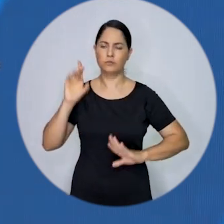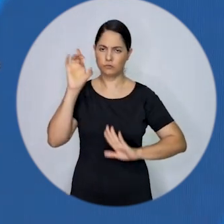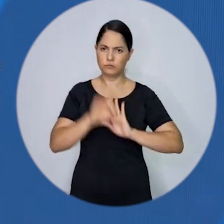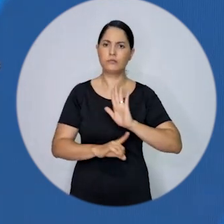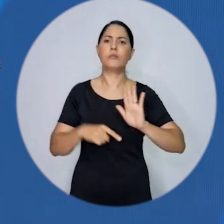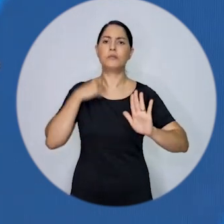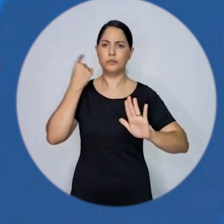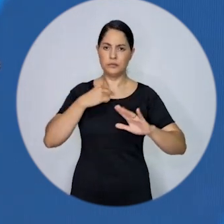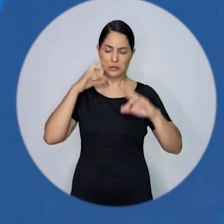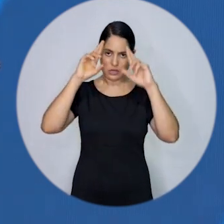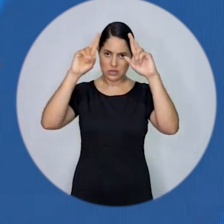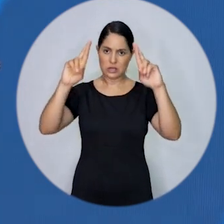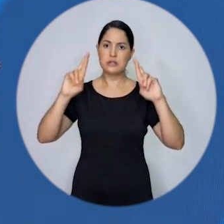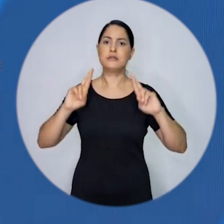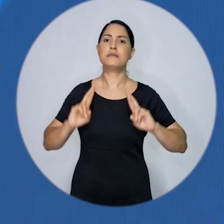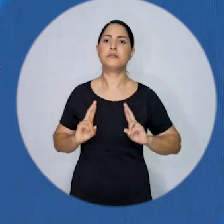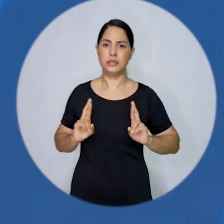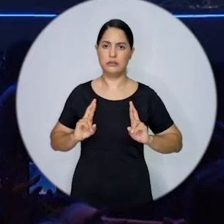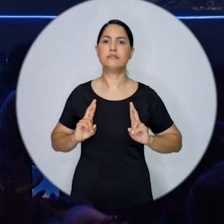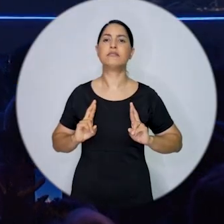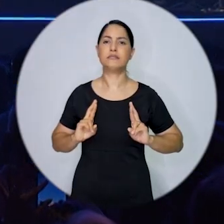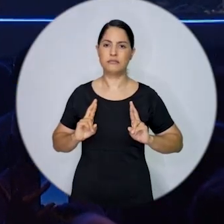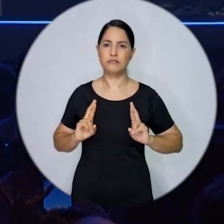nossas prerrogativas.